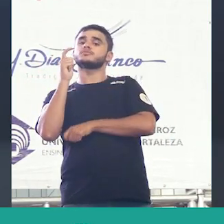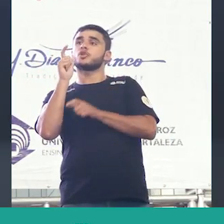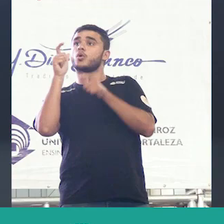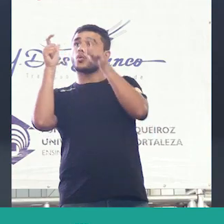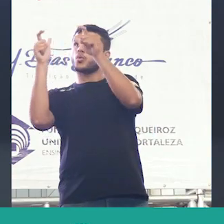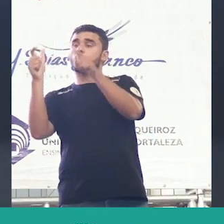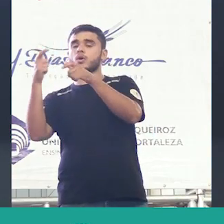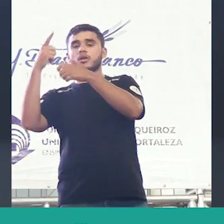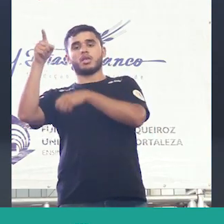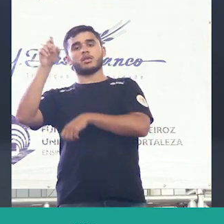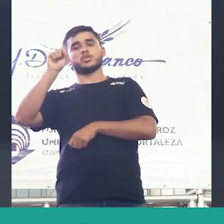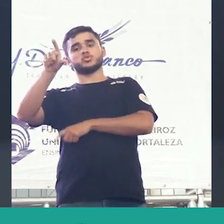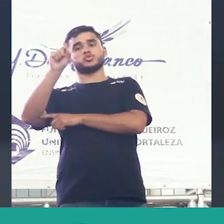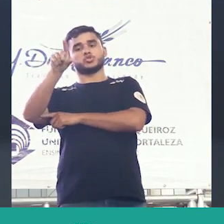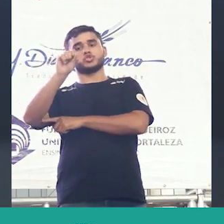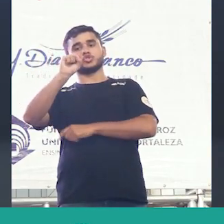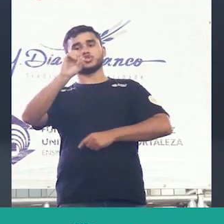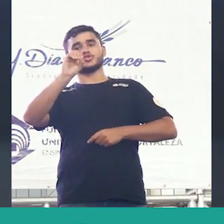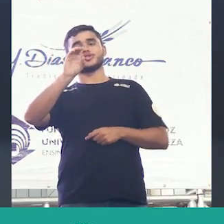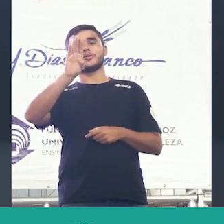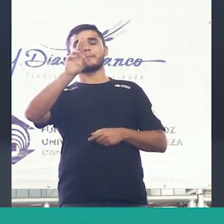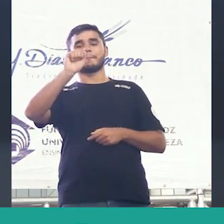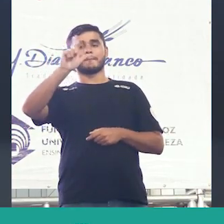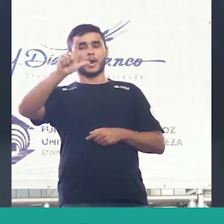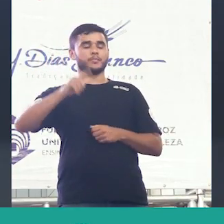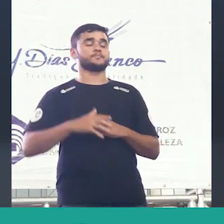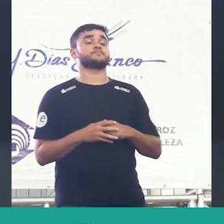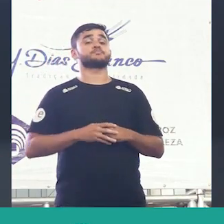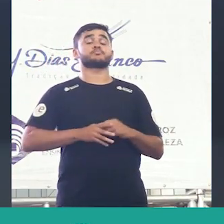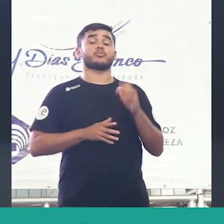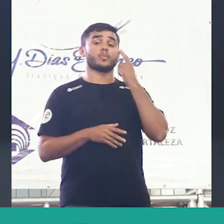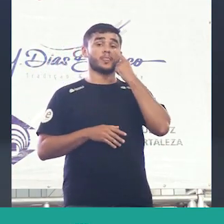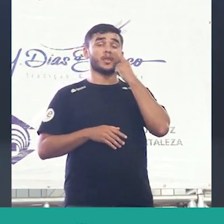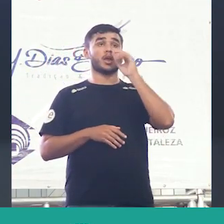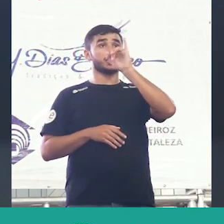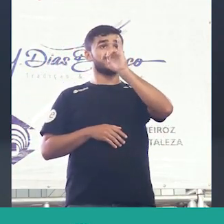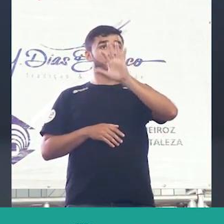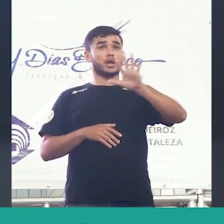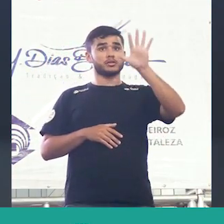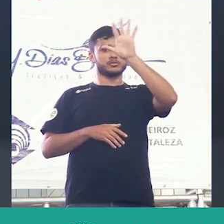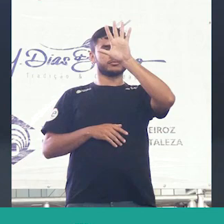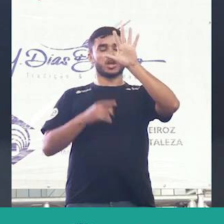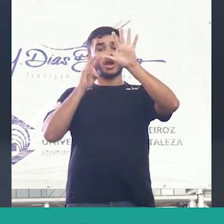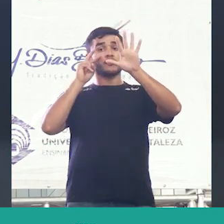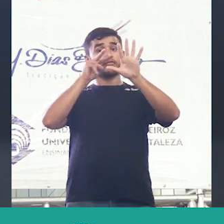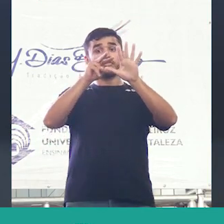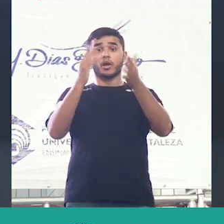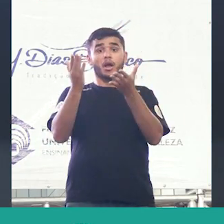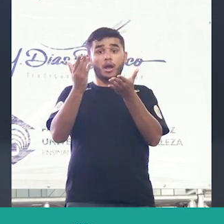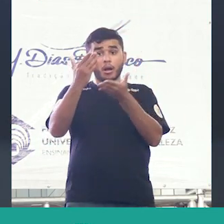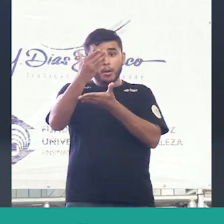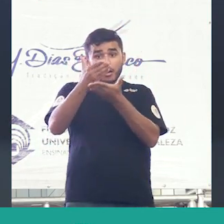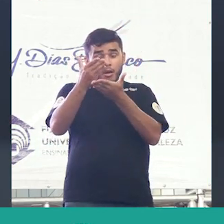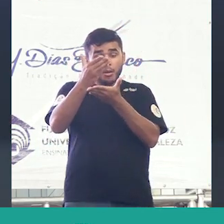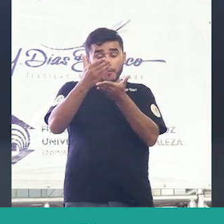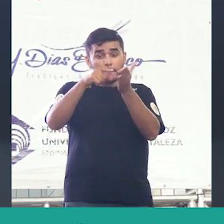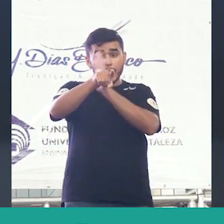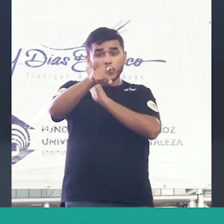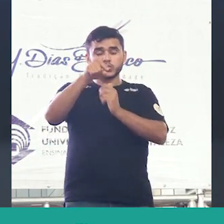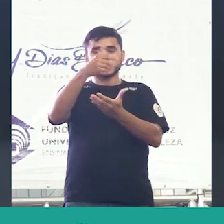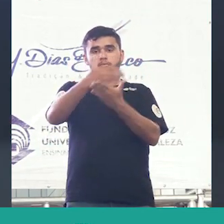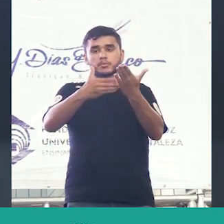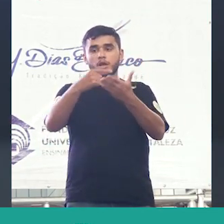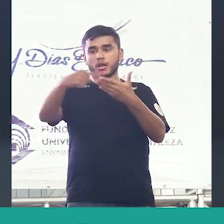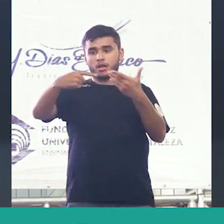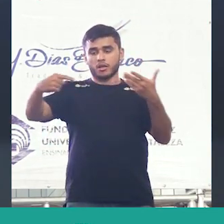Interpretando o texto e as figuras, é possível reproduzir que no importante evento de